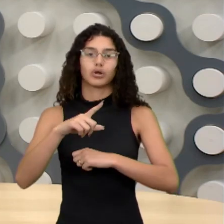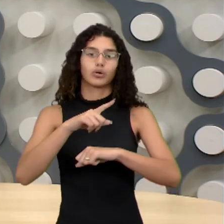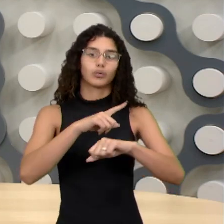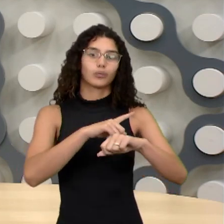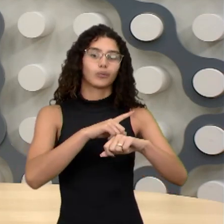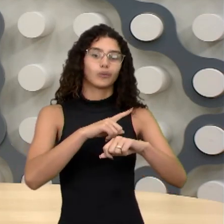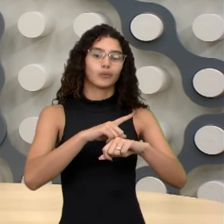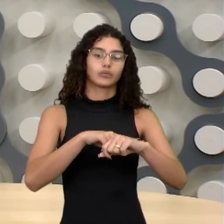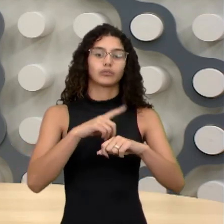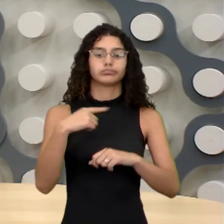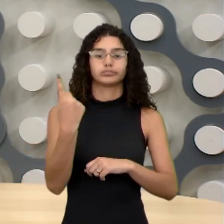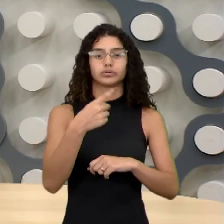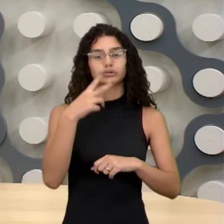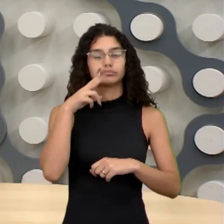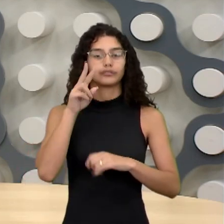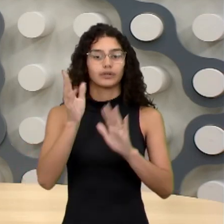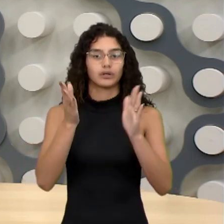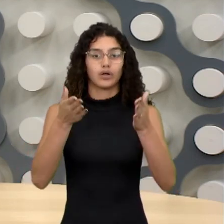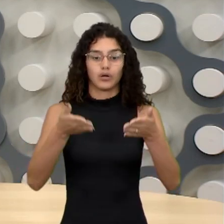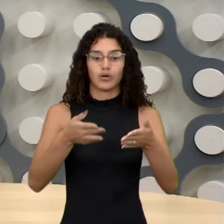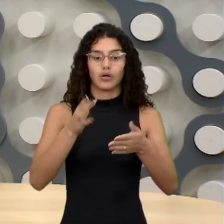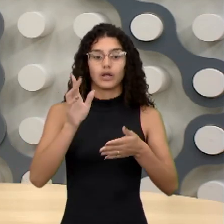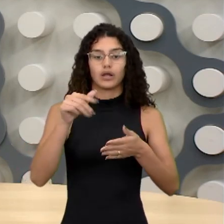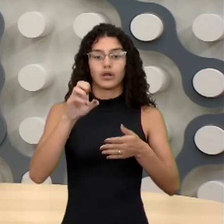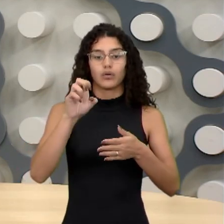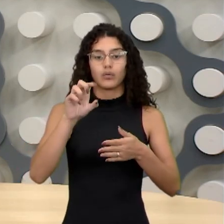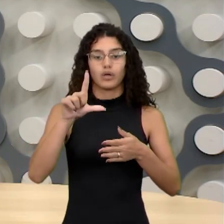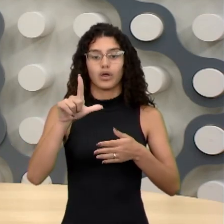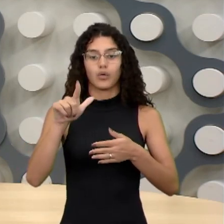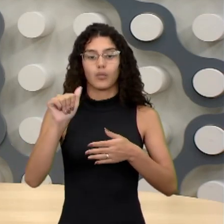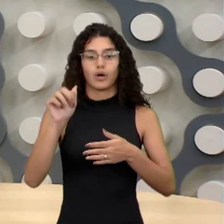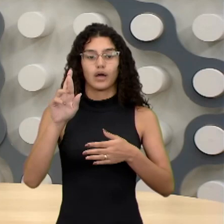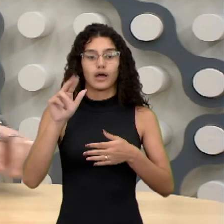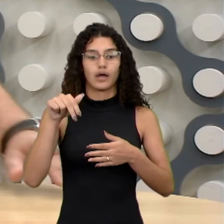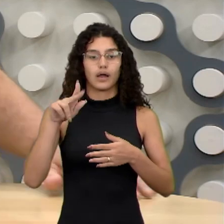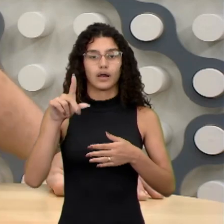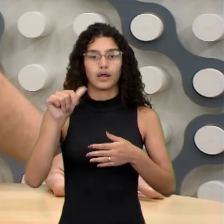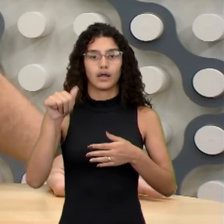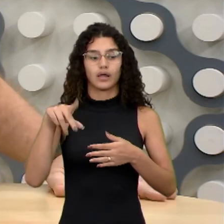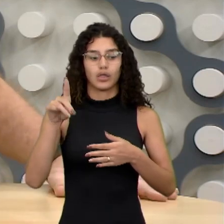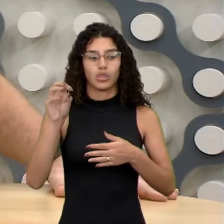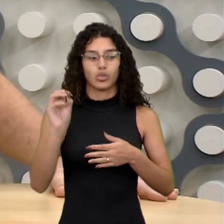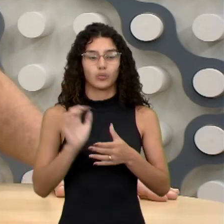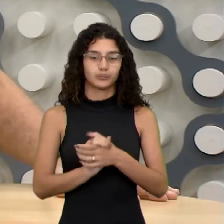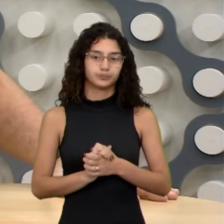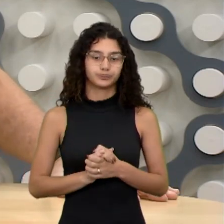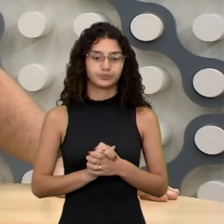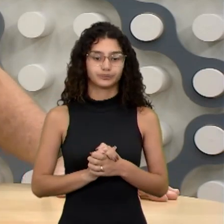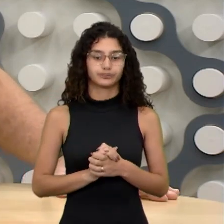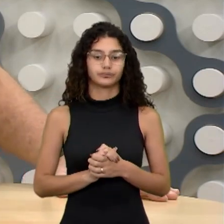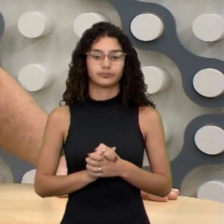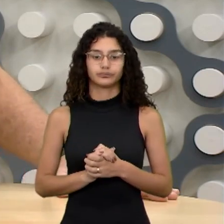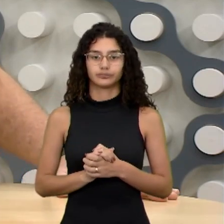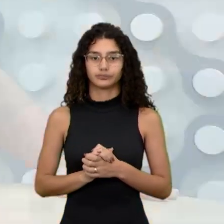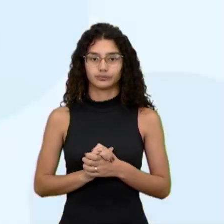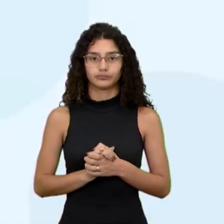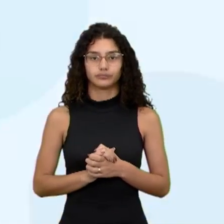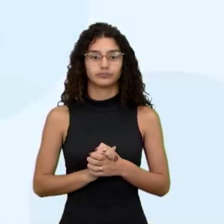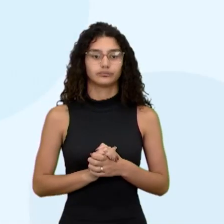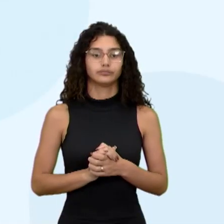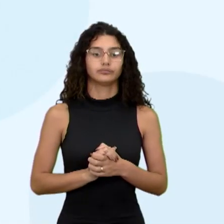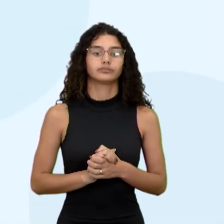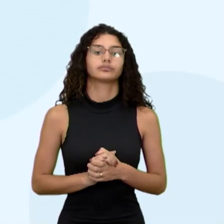né, nesse éon que a gente está vendo aí, que é no éon arqueano, tá certo? Vamos lá para o Proterozoico. Tá lá, o